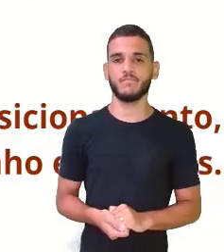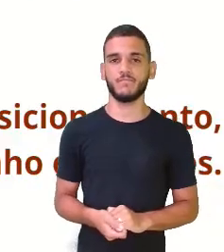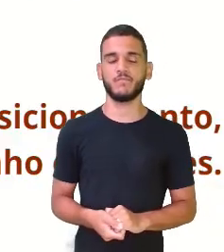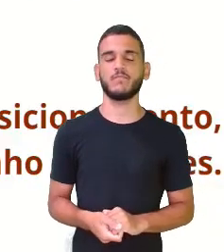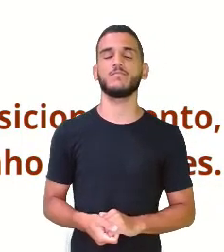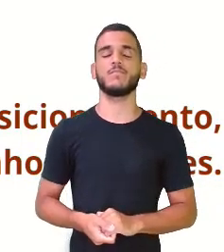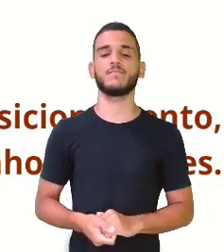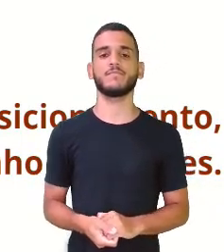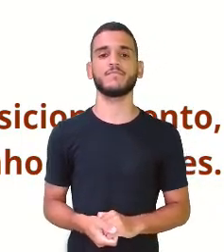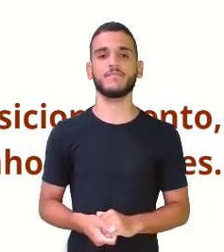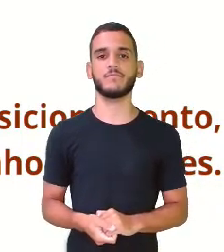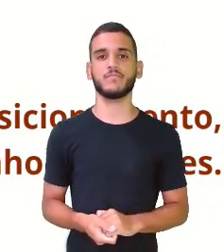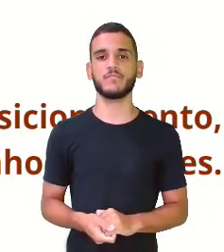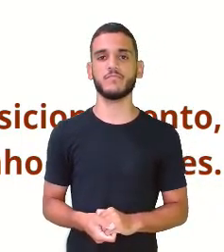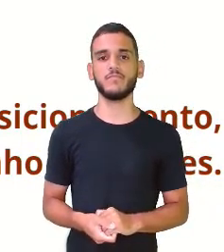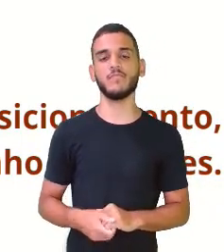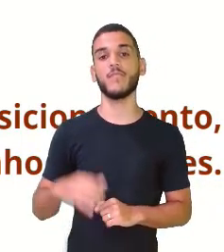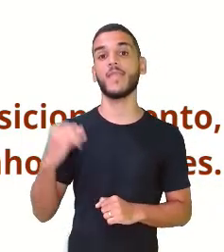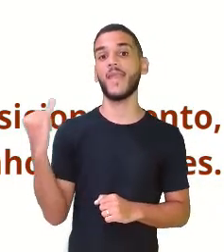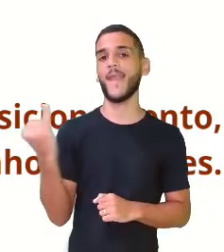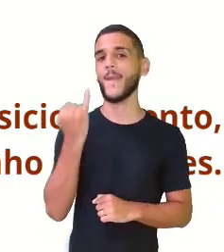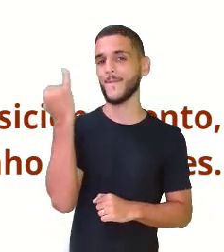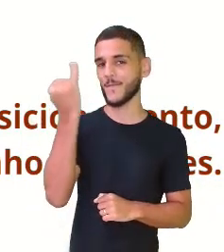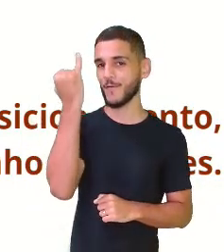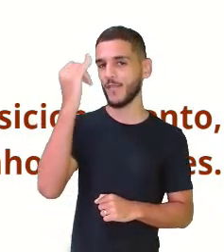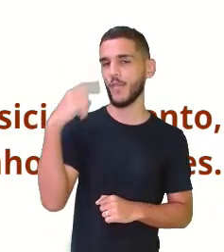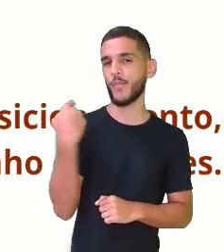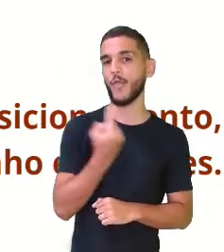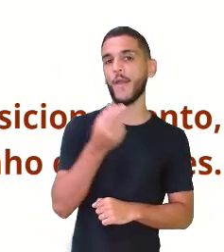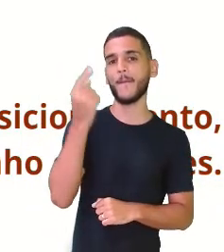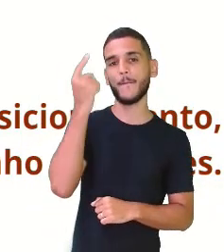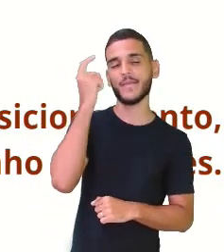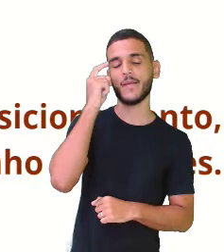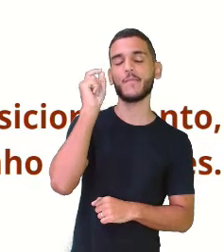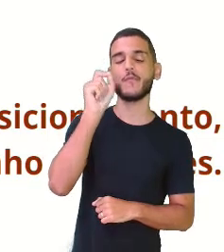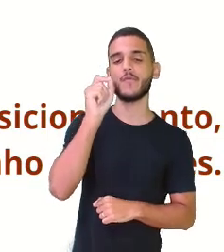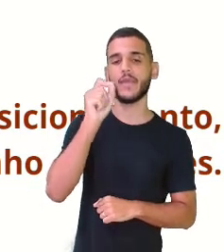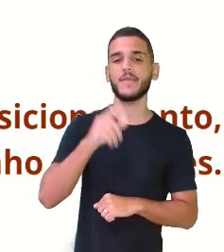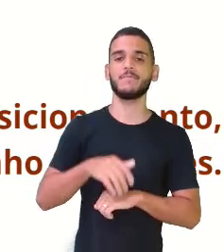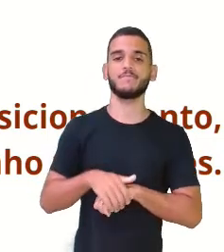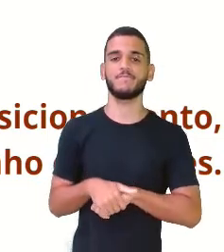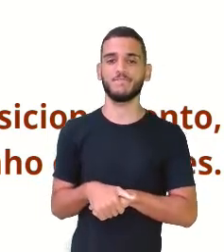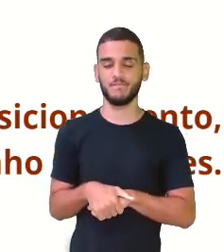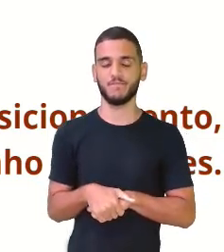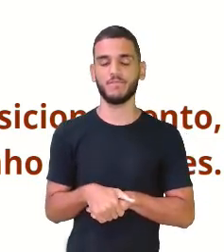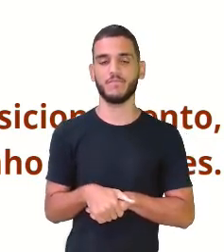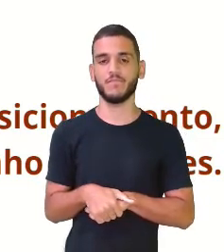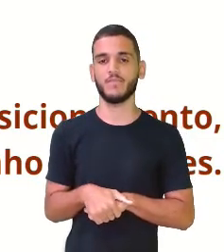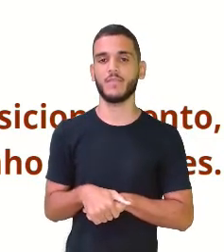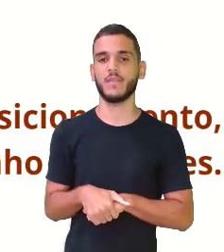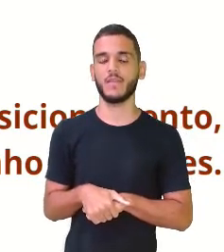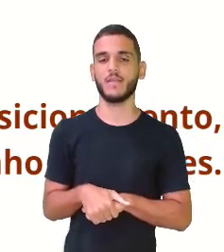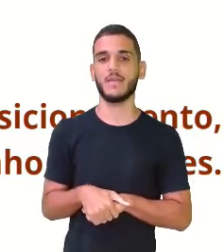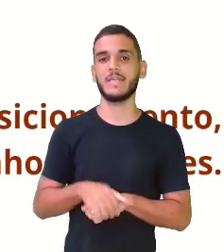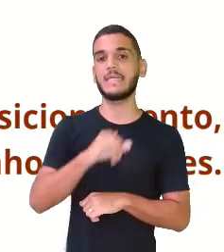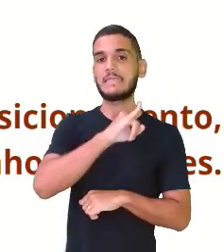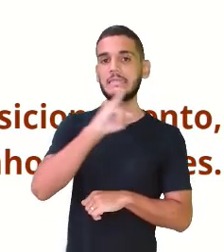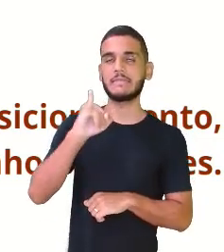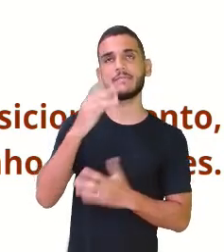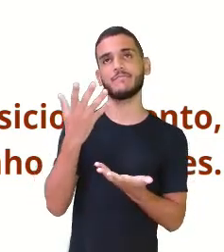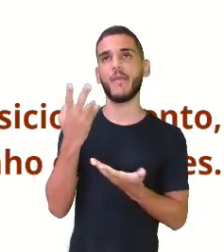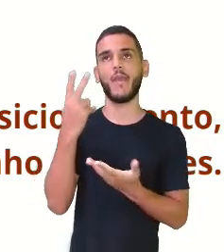Então, importante a gente considerar, dentro da percepção, especificamente da percepção